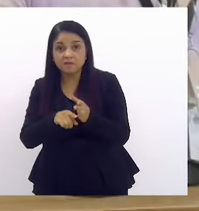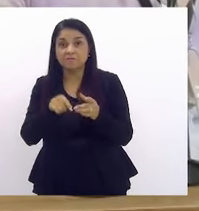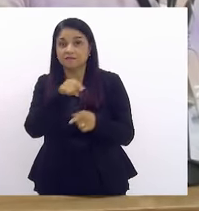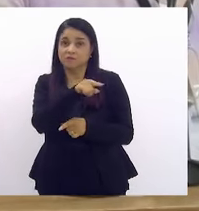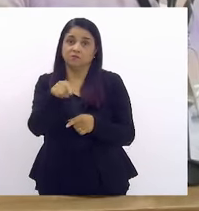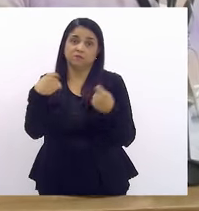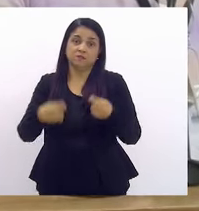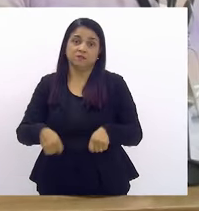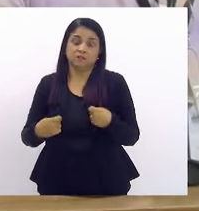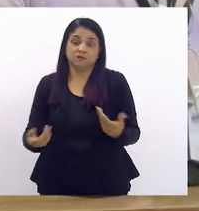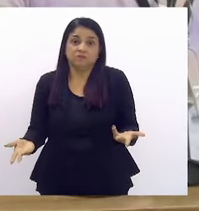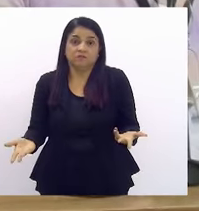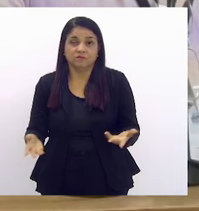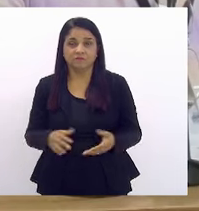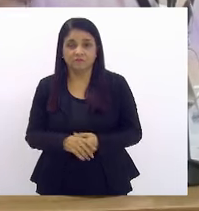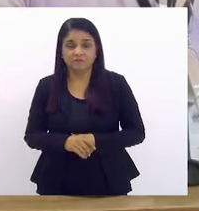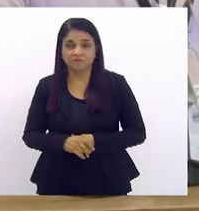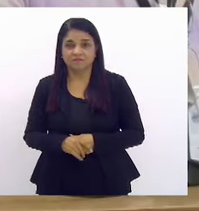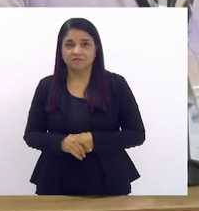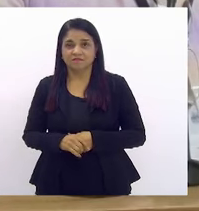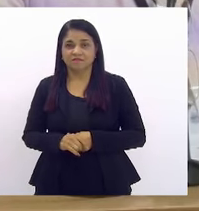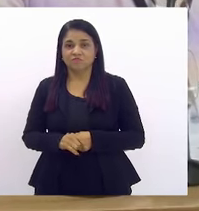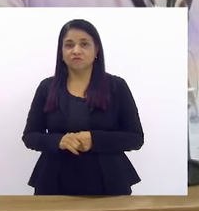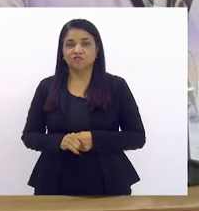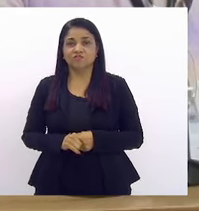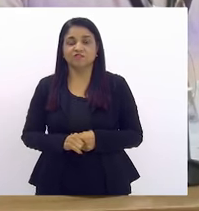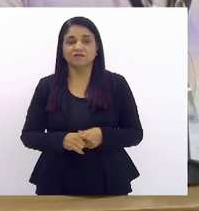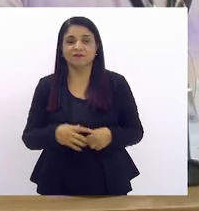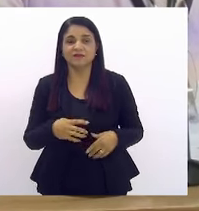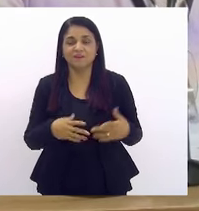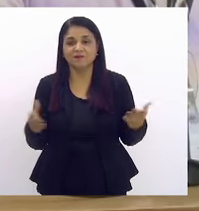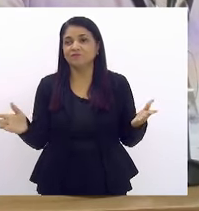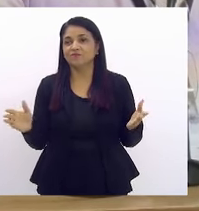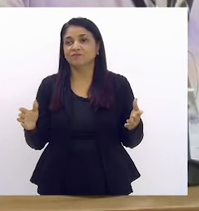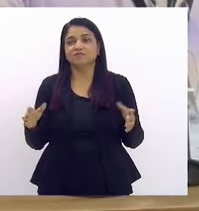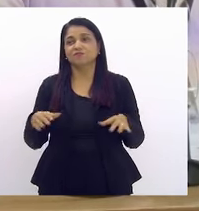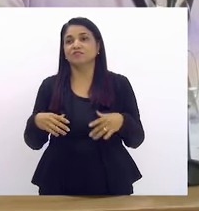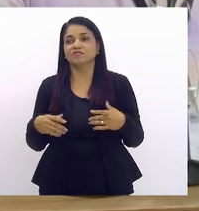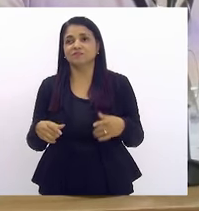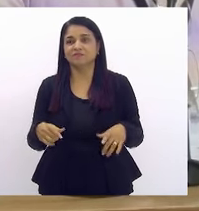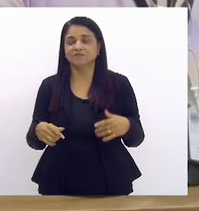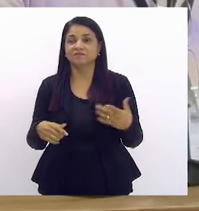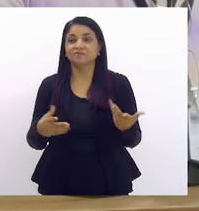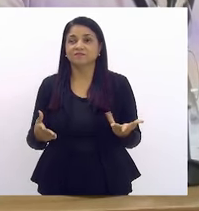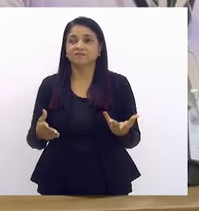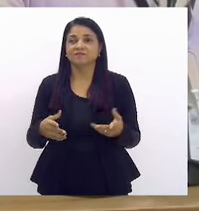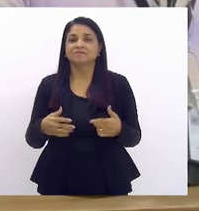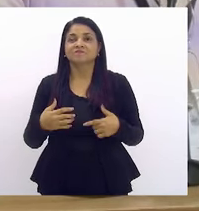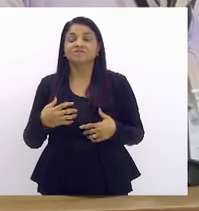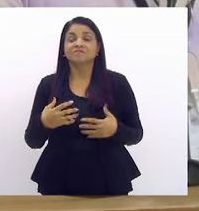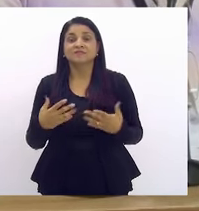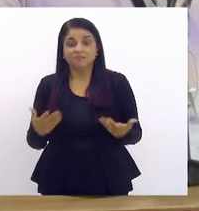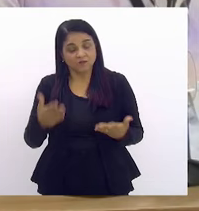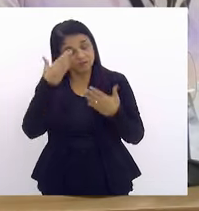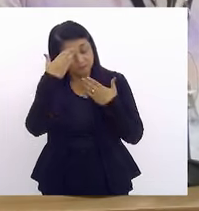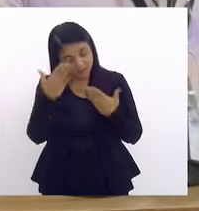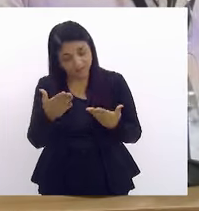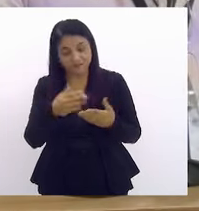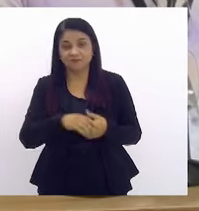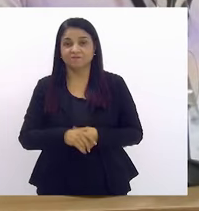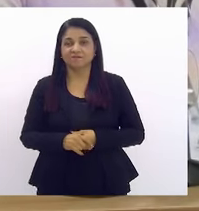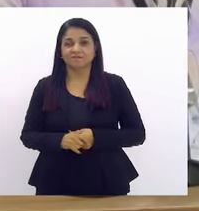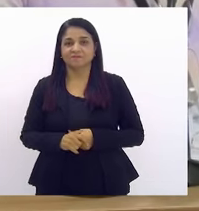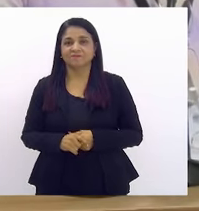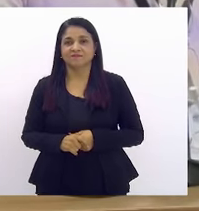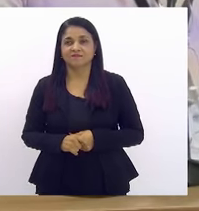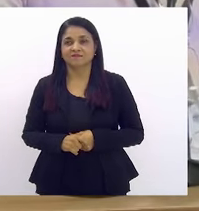pô. Aí agora lá está causando risco de vida ao pedestre. Obrigado. Só